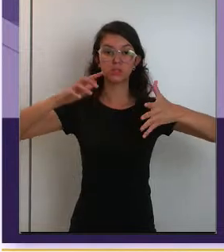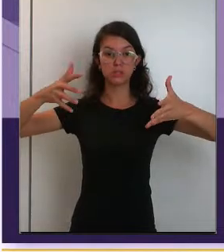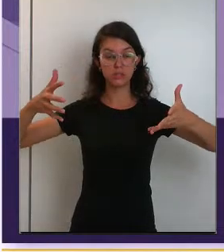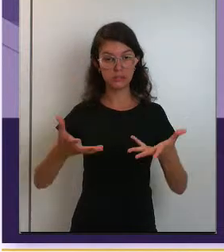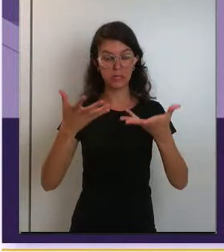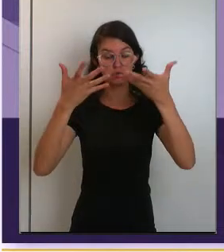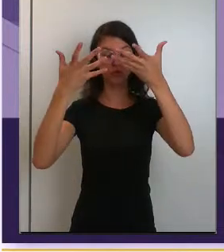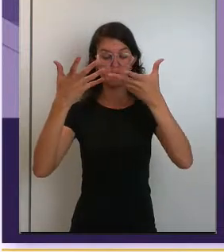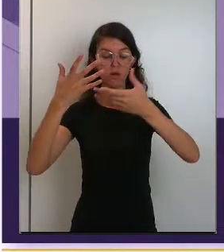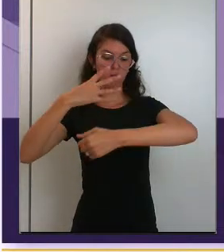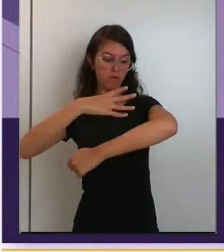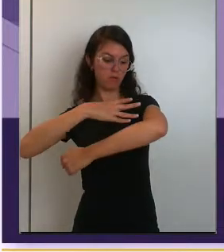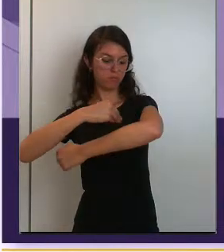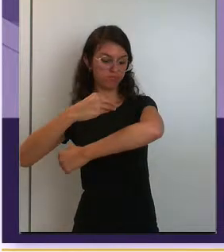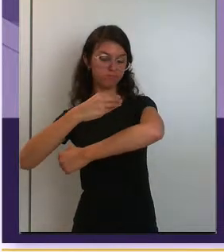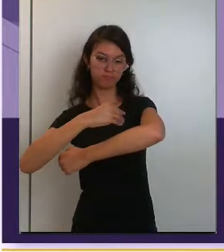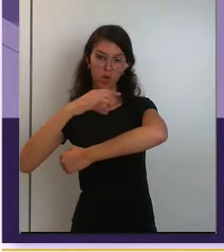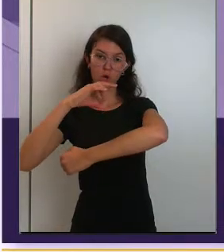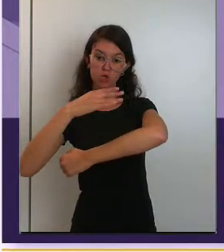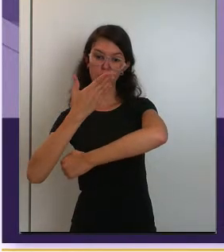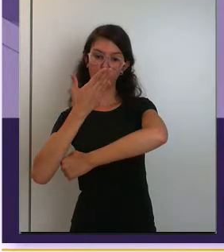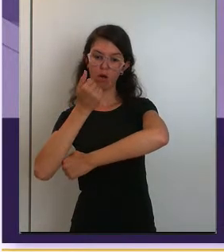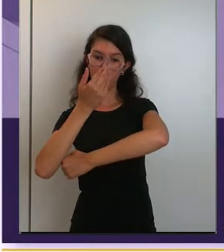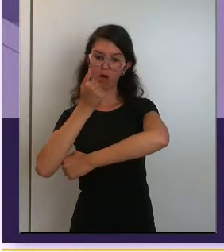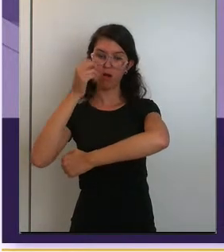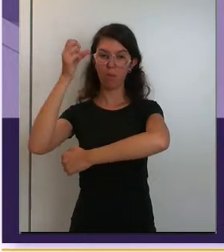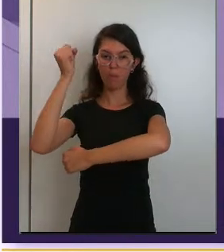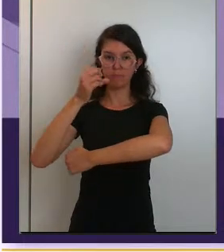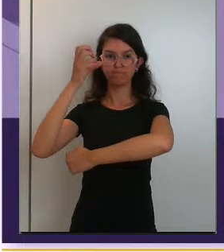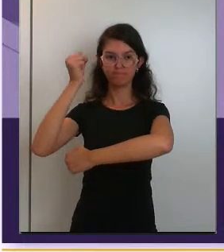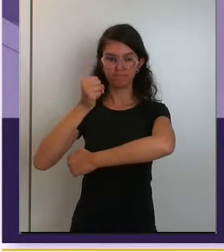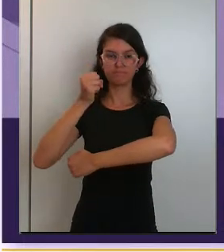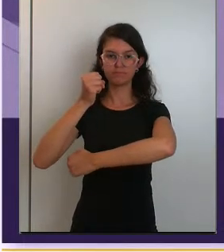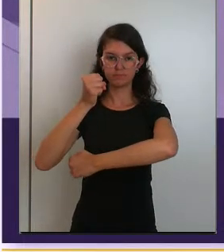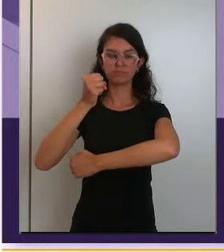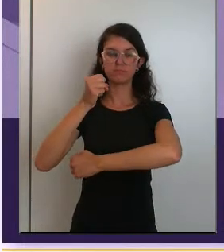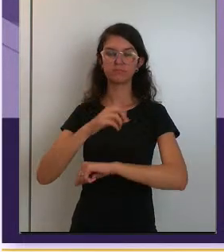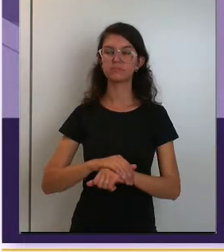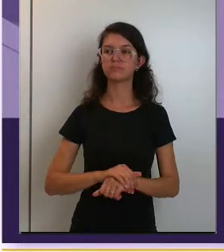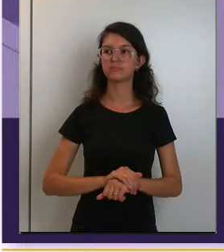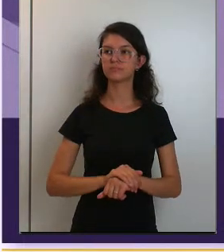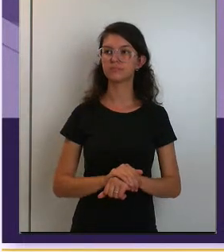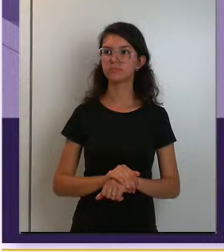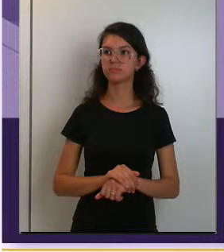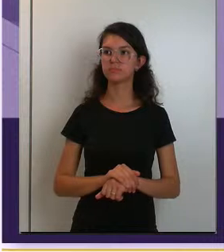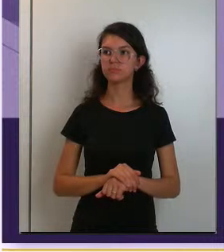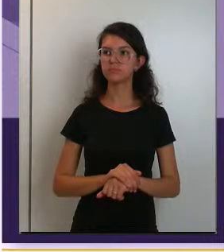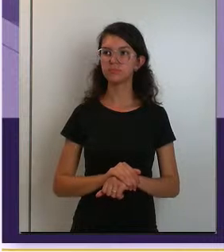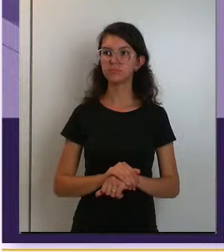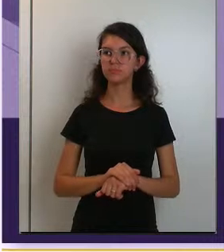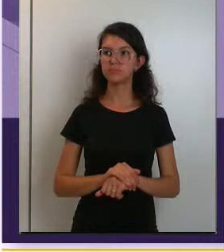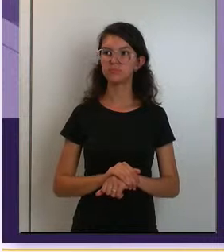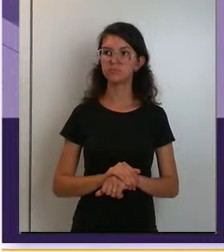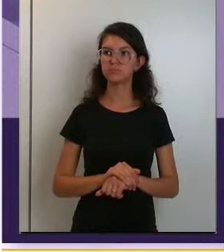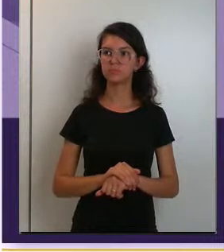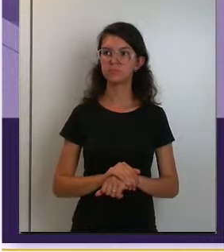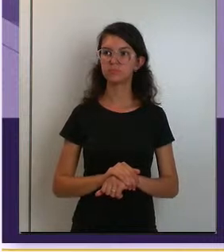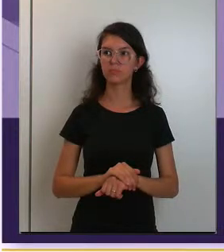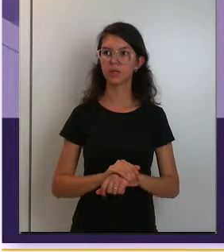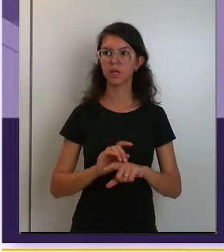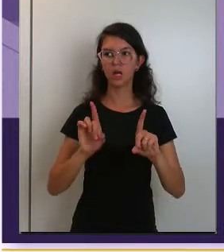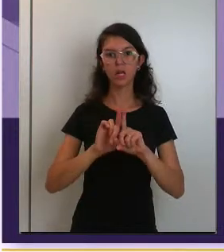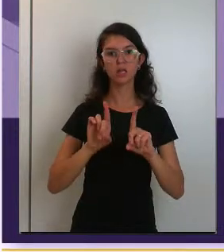aleitamento materno exclusivo, né? Entre essas ações, a adoção da